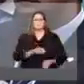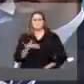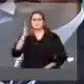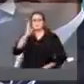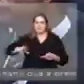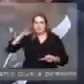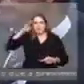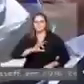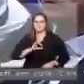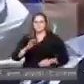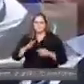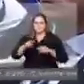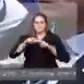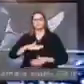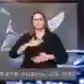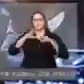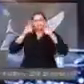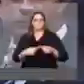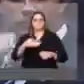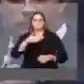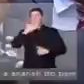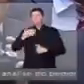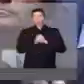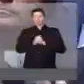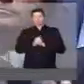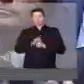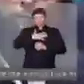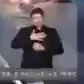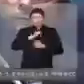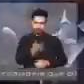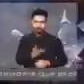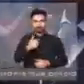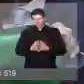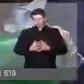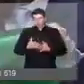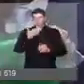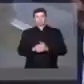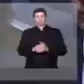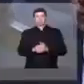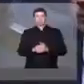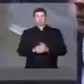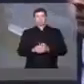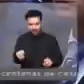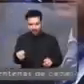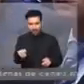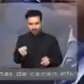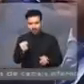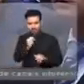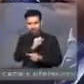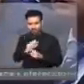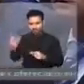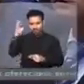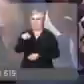pela minha família. Família. Família brasileira. Família. Família. Família. Família. Família. Minha mulher. Família. A minha família. Minha